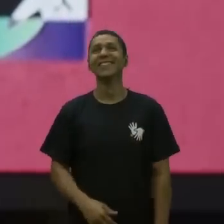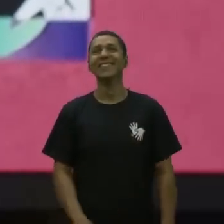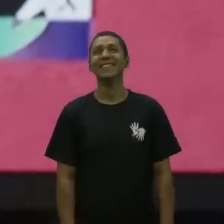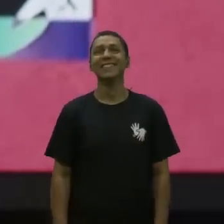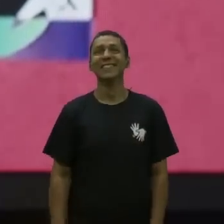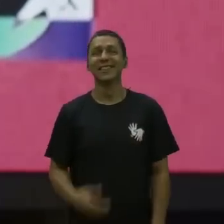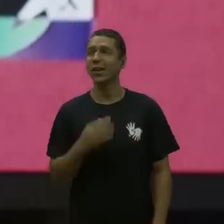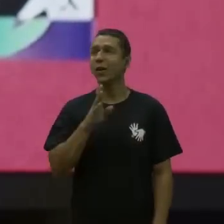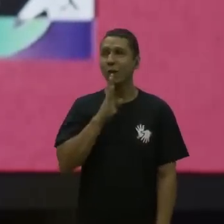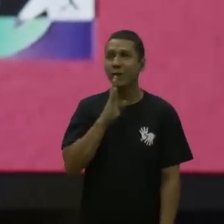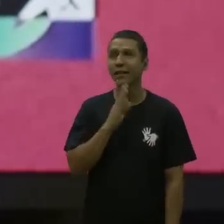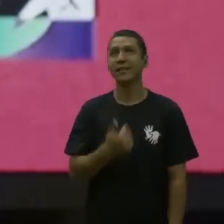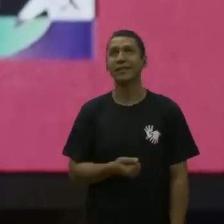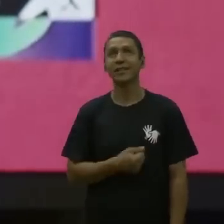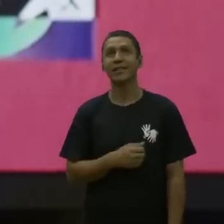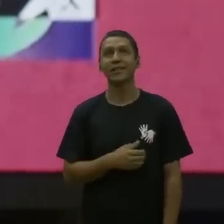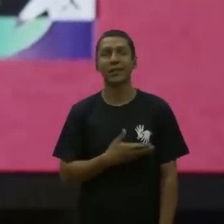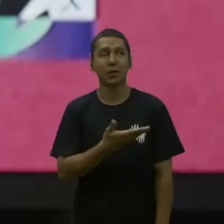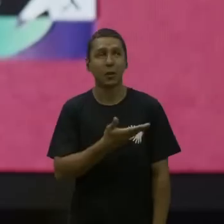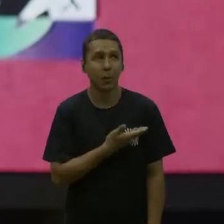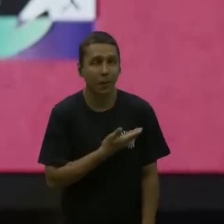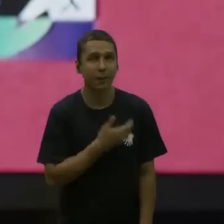Conversando com uma amiga que visitou Roma,